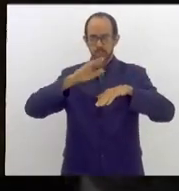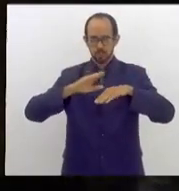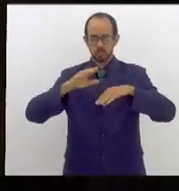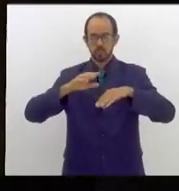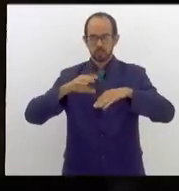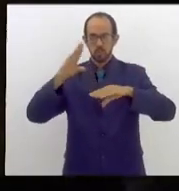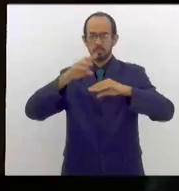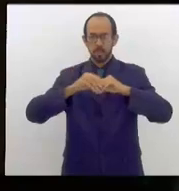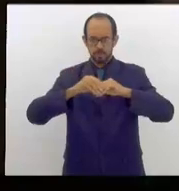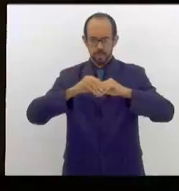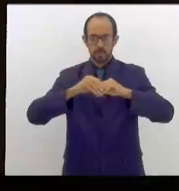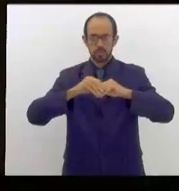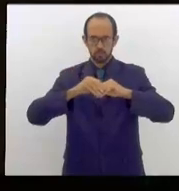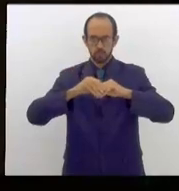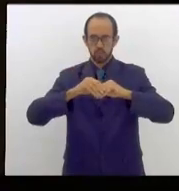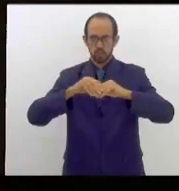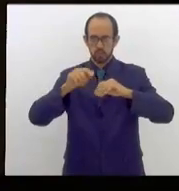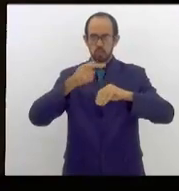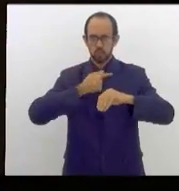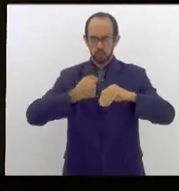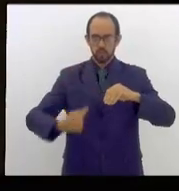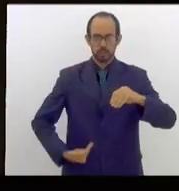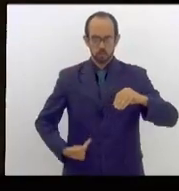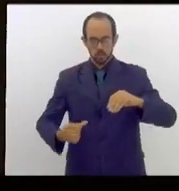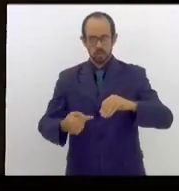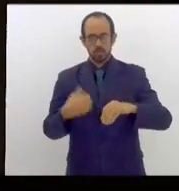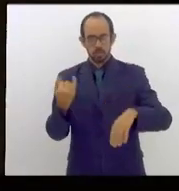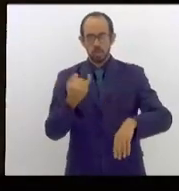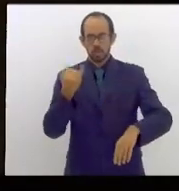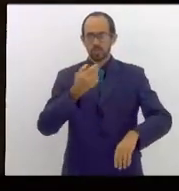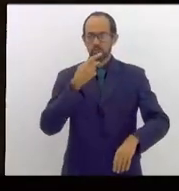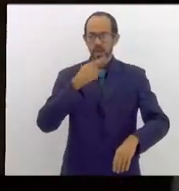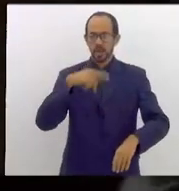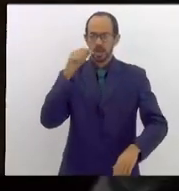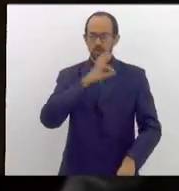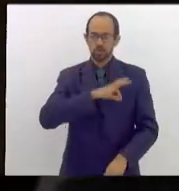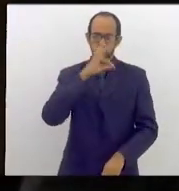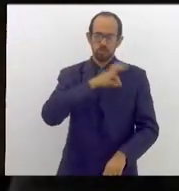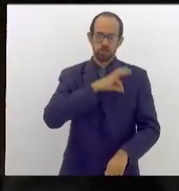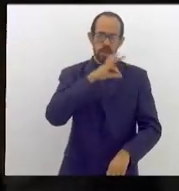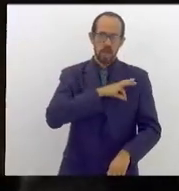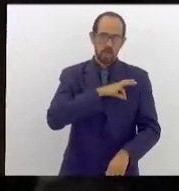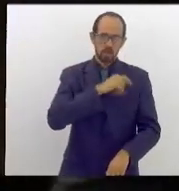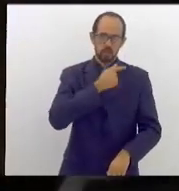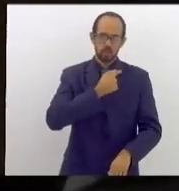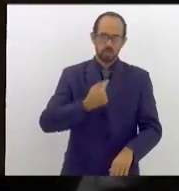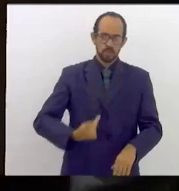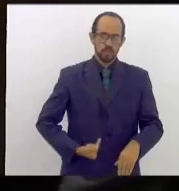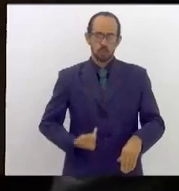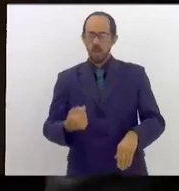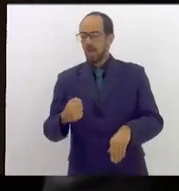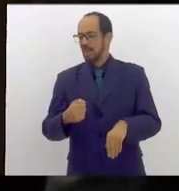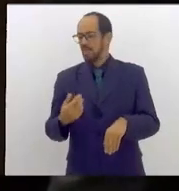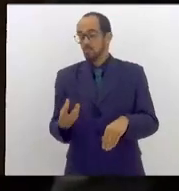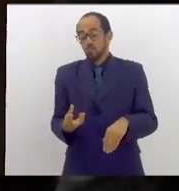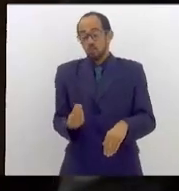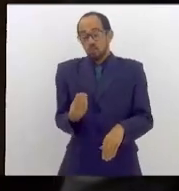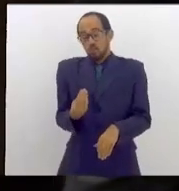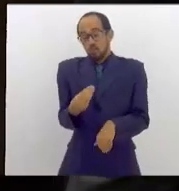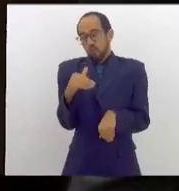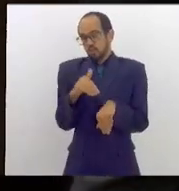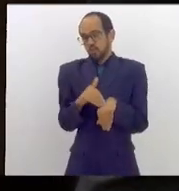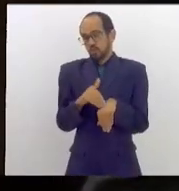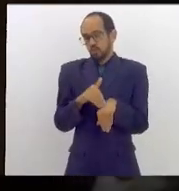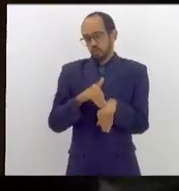e é bom que se diga que o salário do governador é infinitamente maior e bem colocada aqui